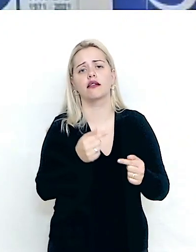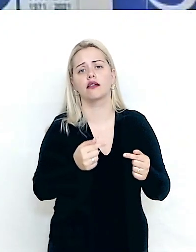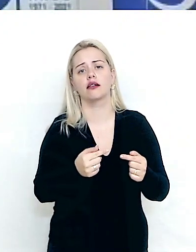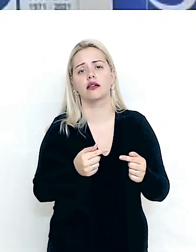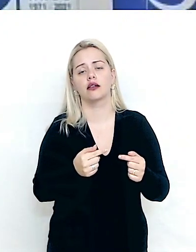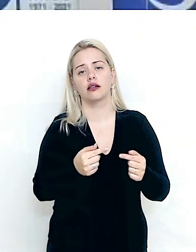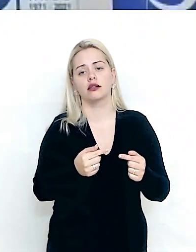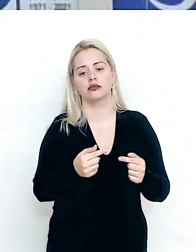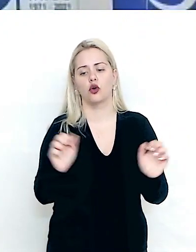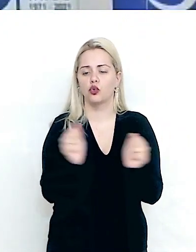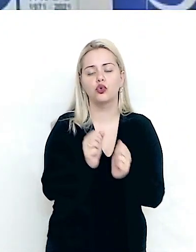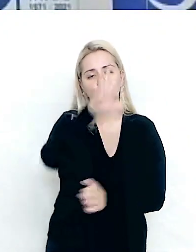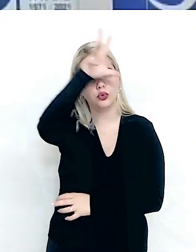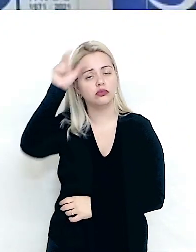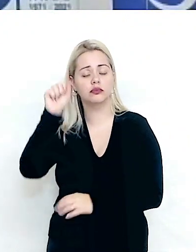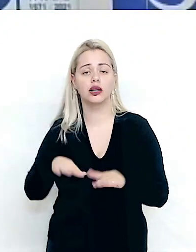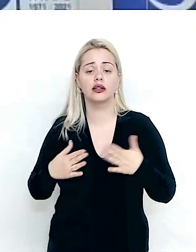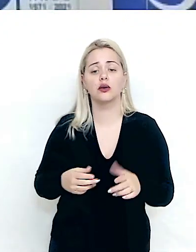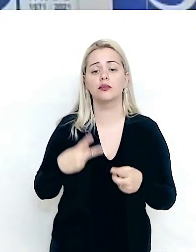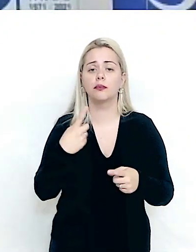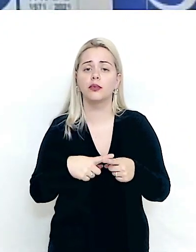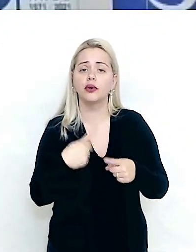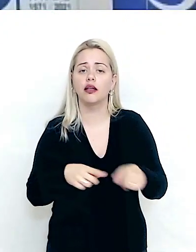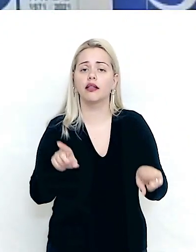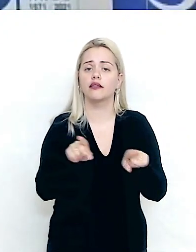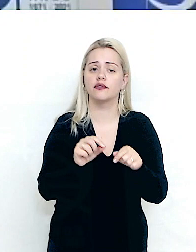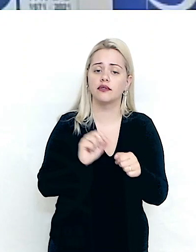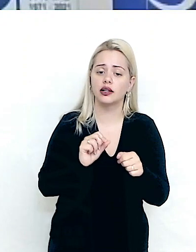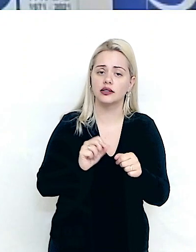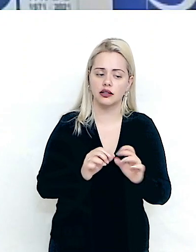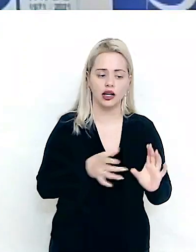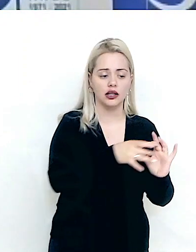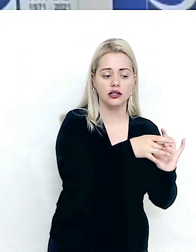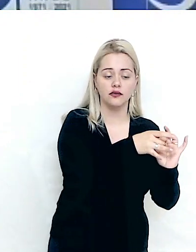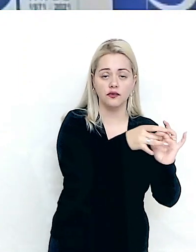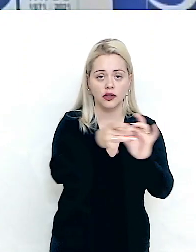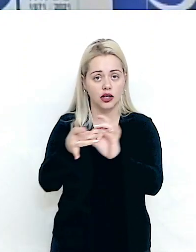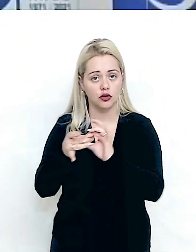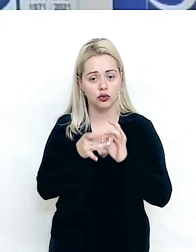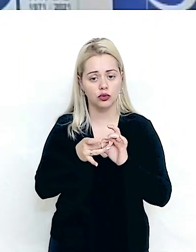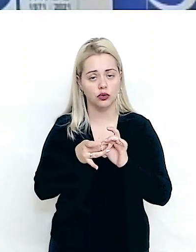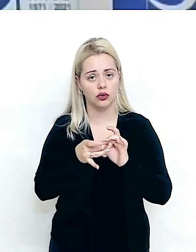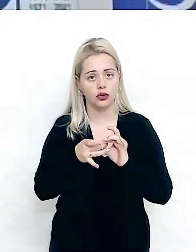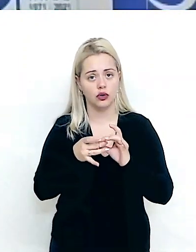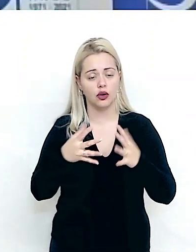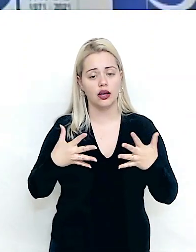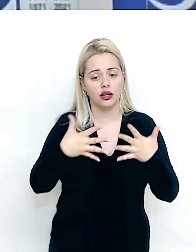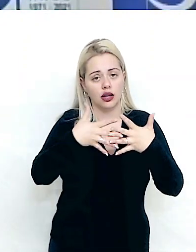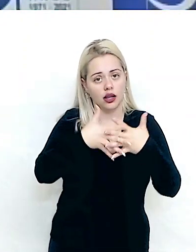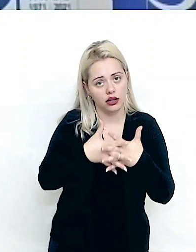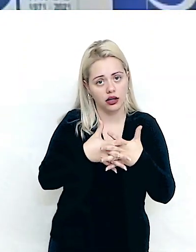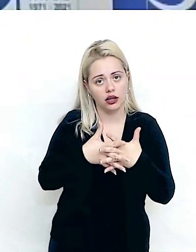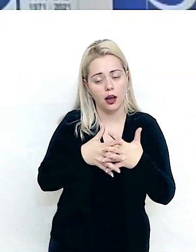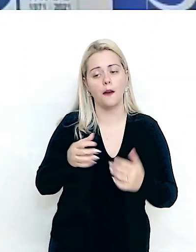Amazônia. Então, por que fazer essa vinculação entre as exportações do